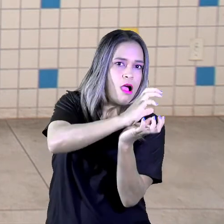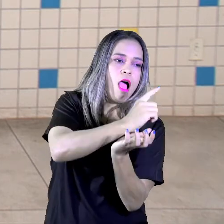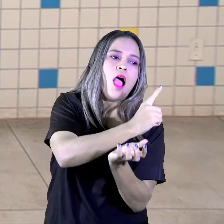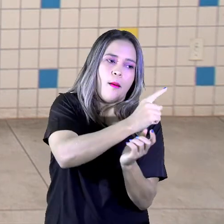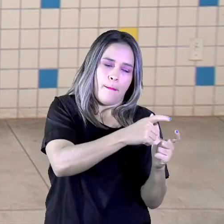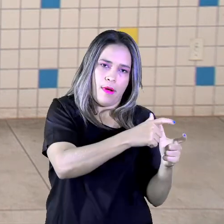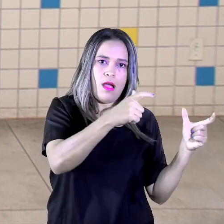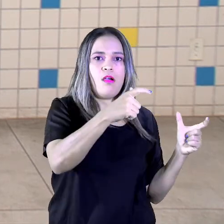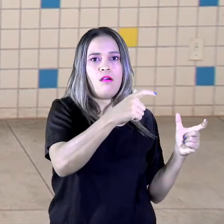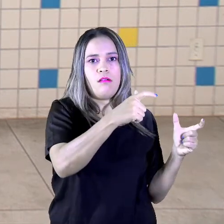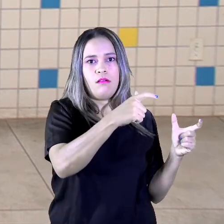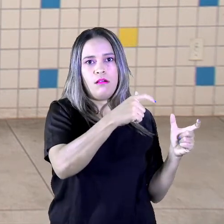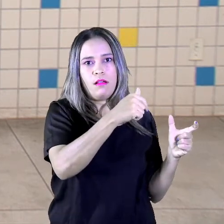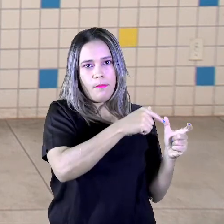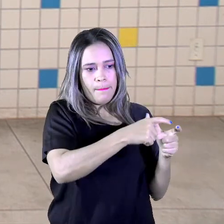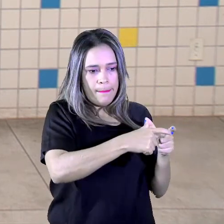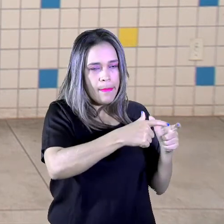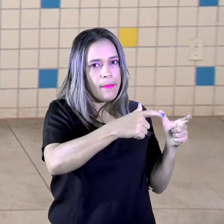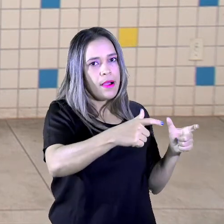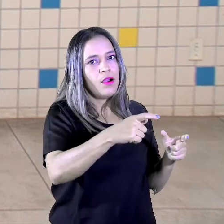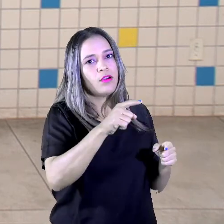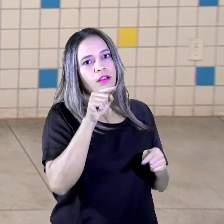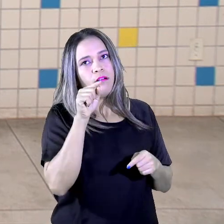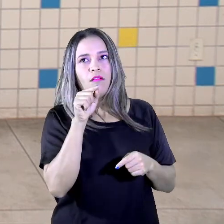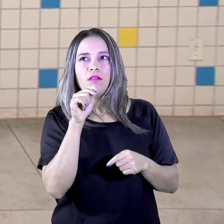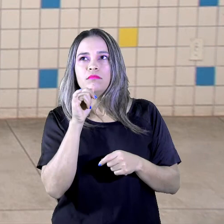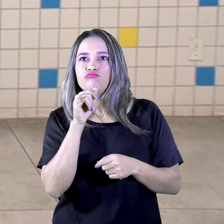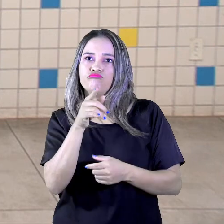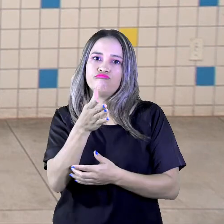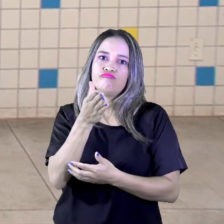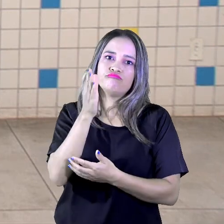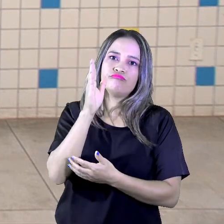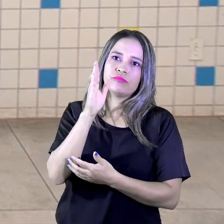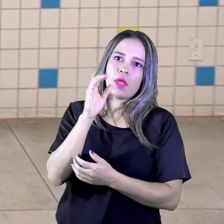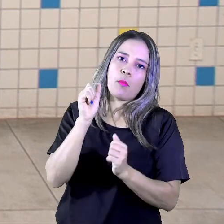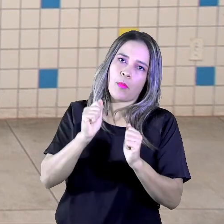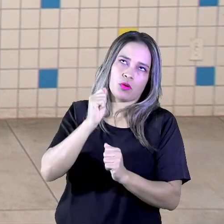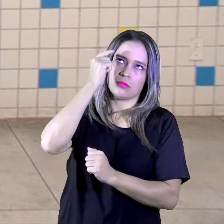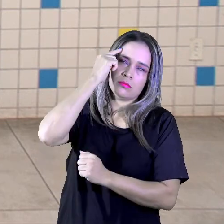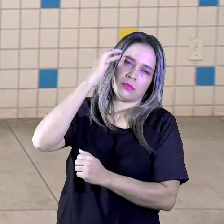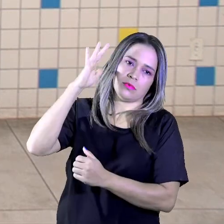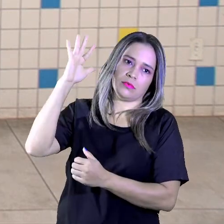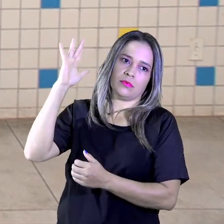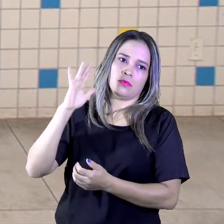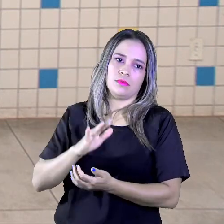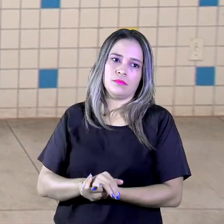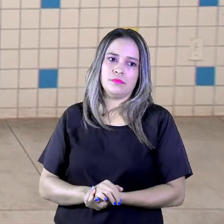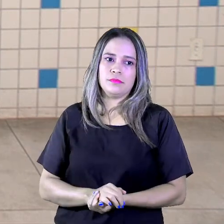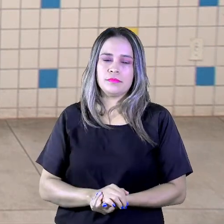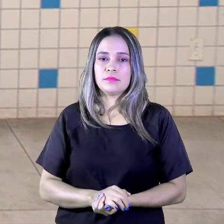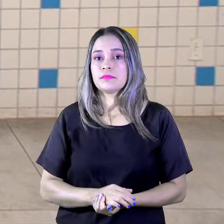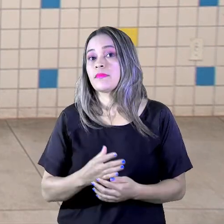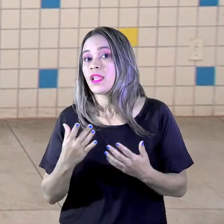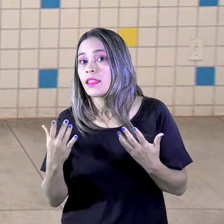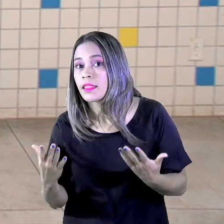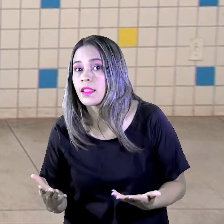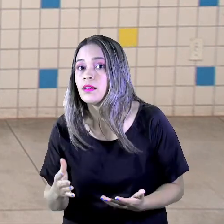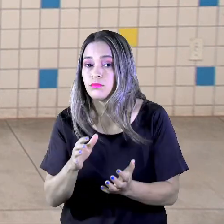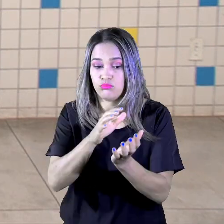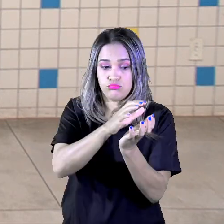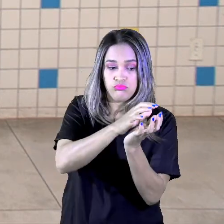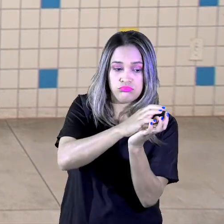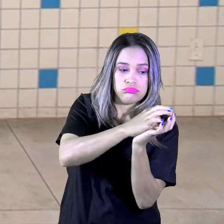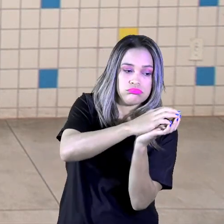maior, bem maior do que você possa imaginar, tá bom? Então, a boquinha do jacaré vai